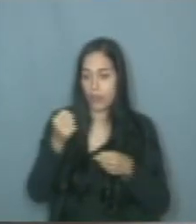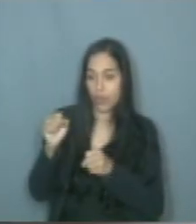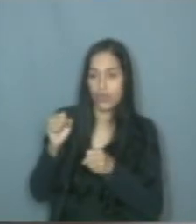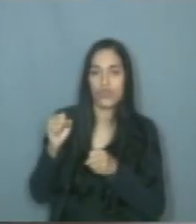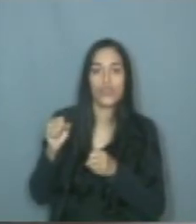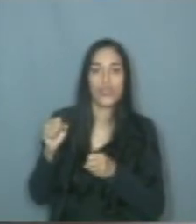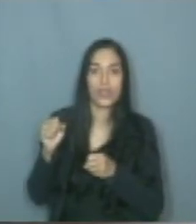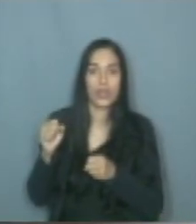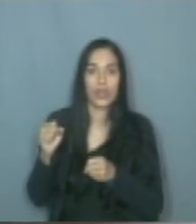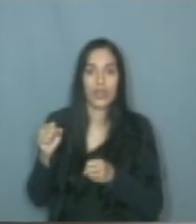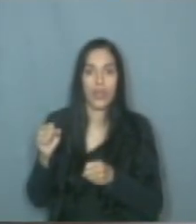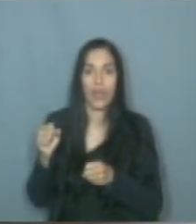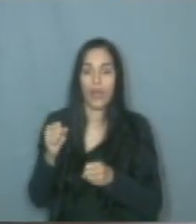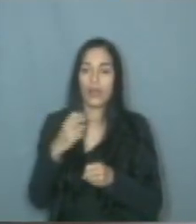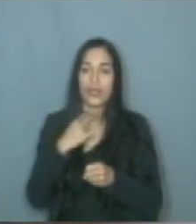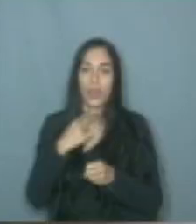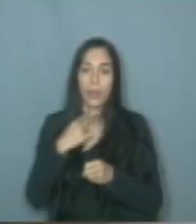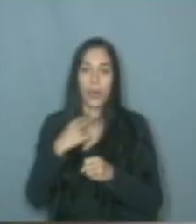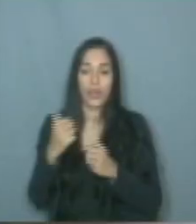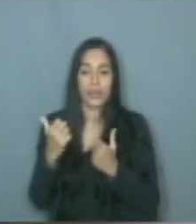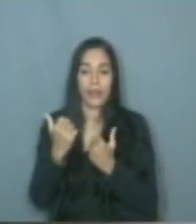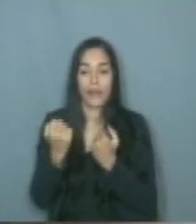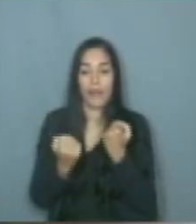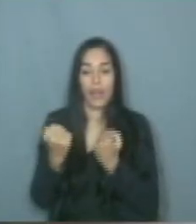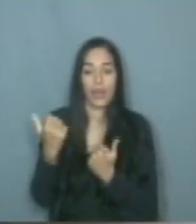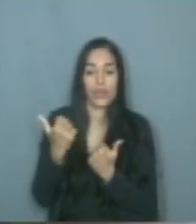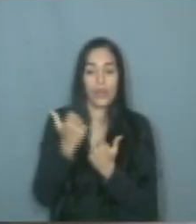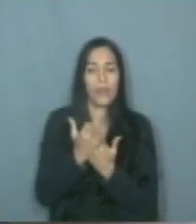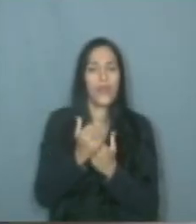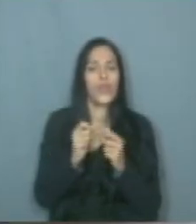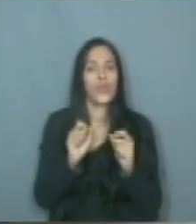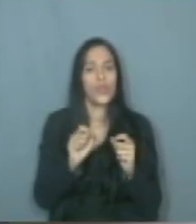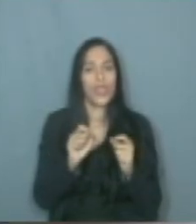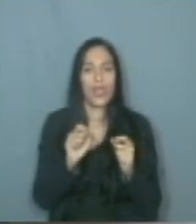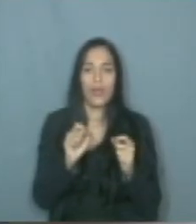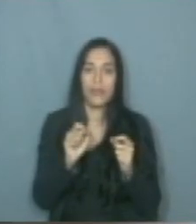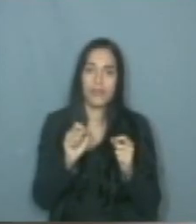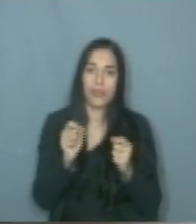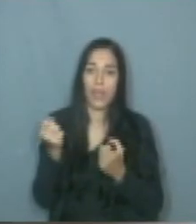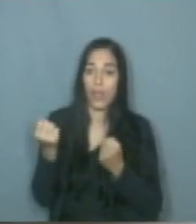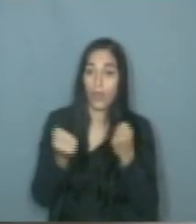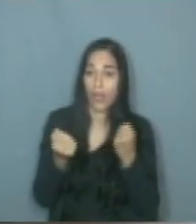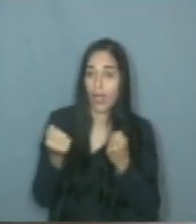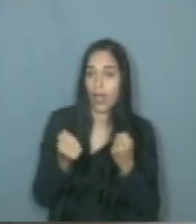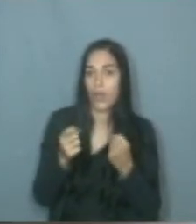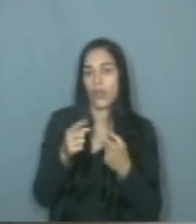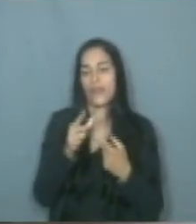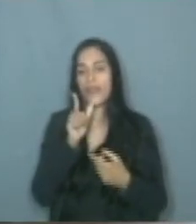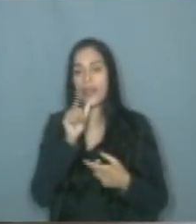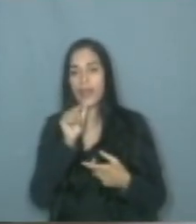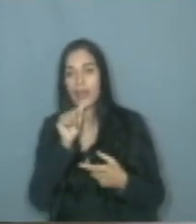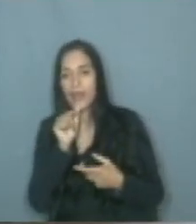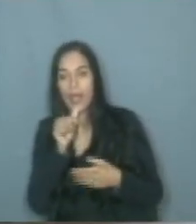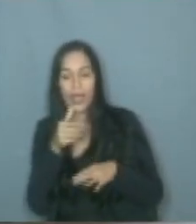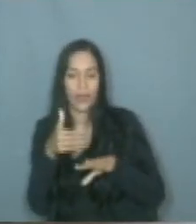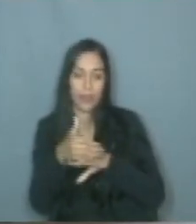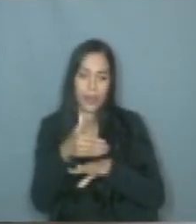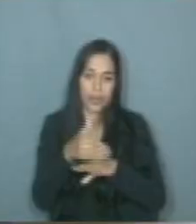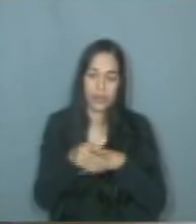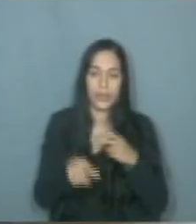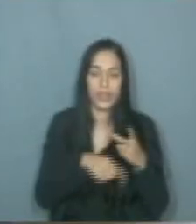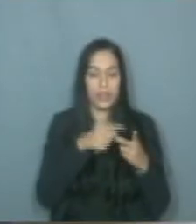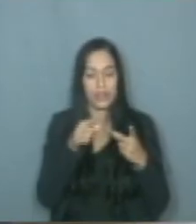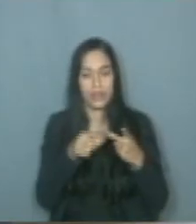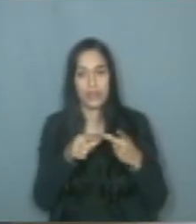gospel, não podem entrar com carro de apoio. O que é o carro de apoio? É o carro em que vai água para os